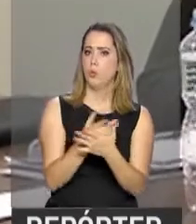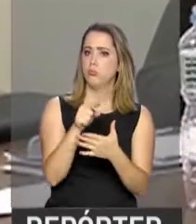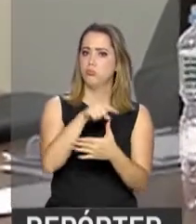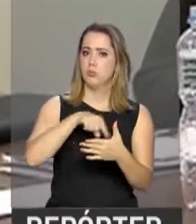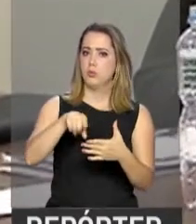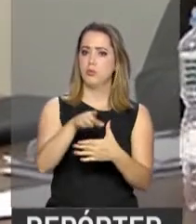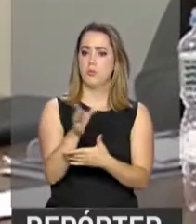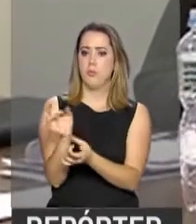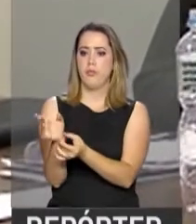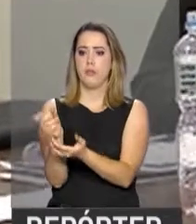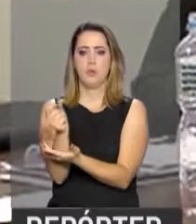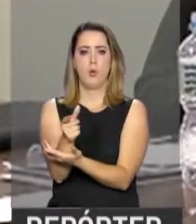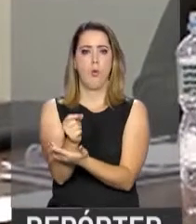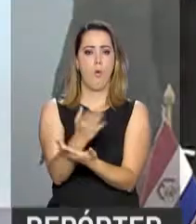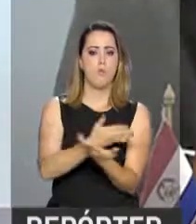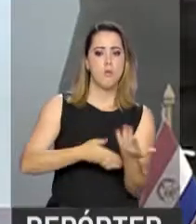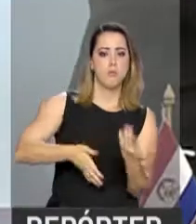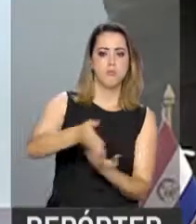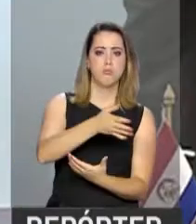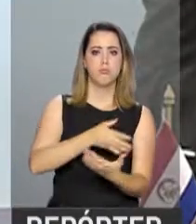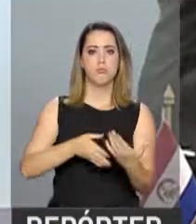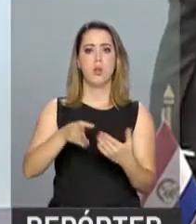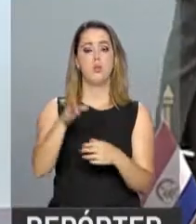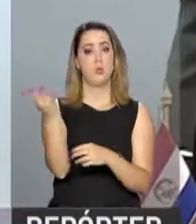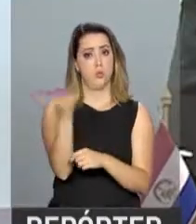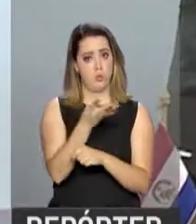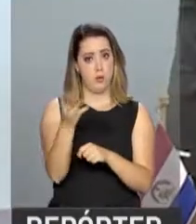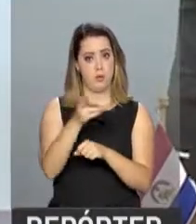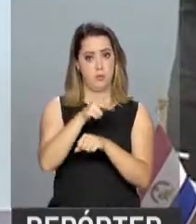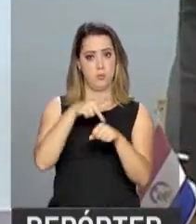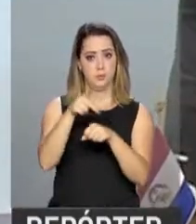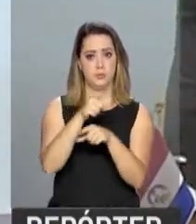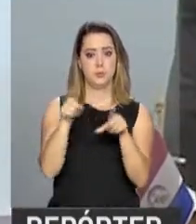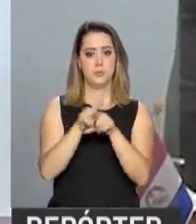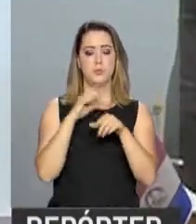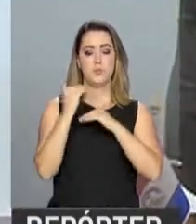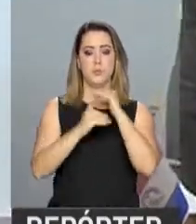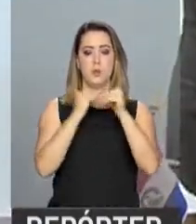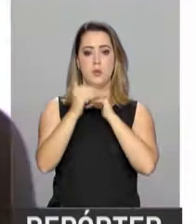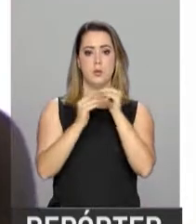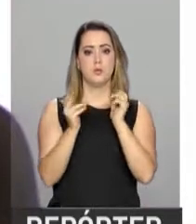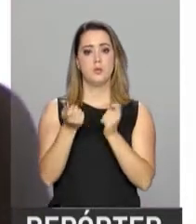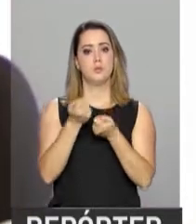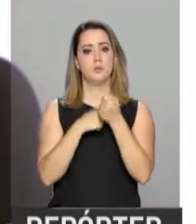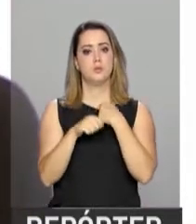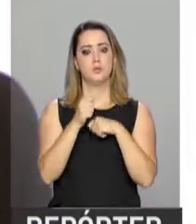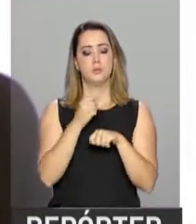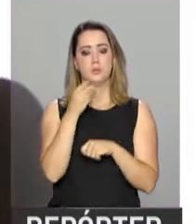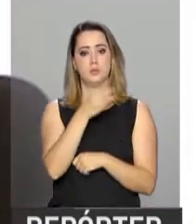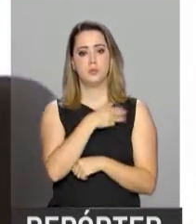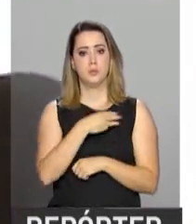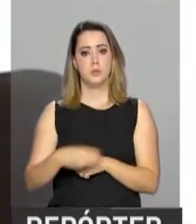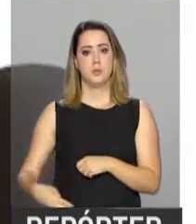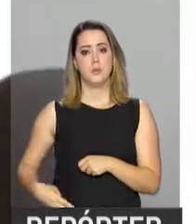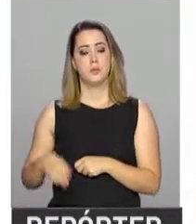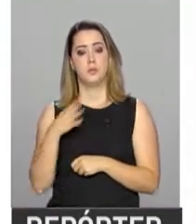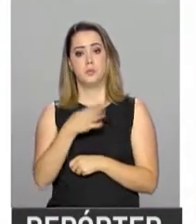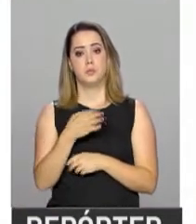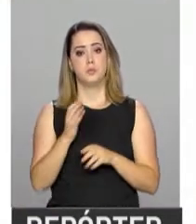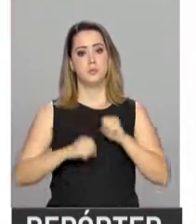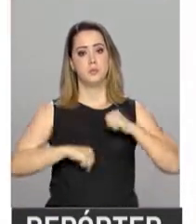serviços entre os integrantes do mercosul e devem ajudar no crescimento econômico dos países para o ministro da produção da